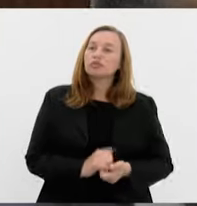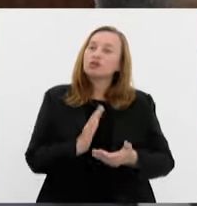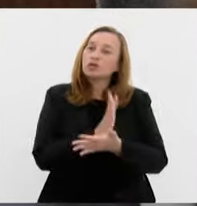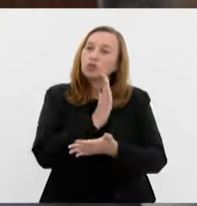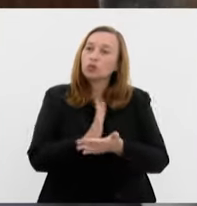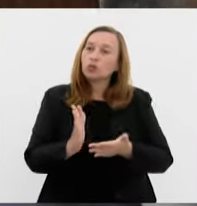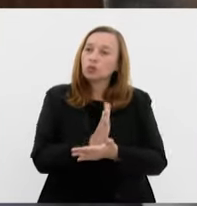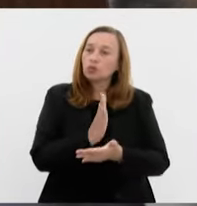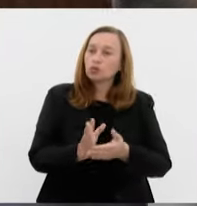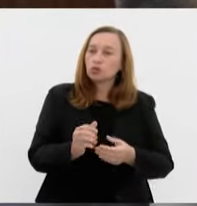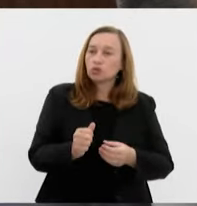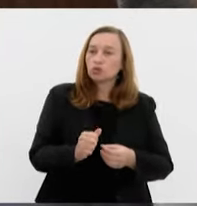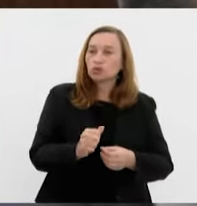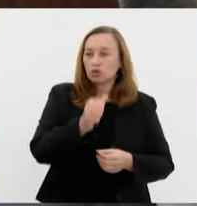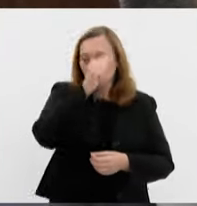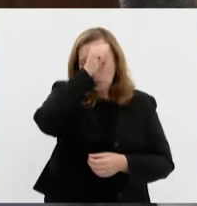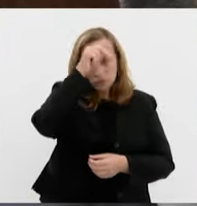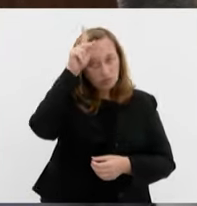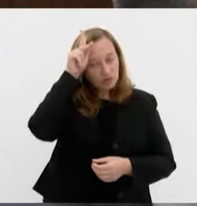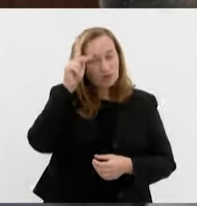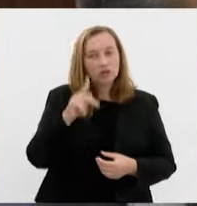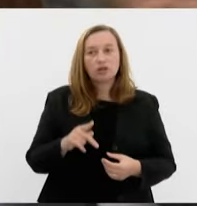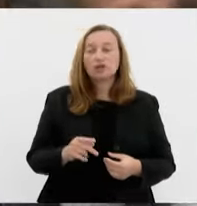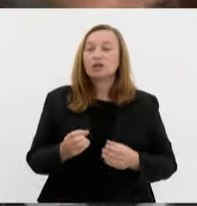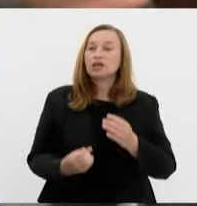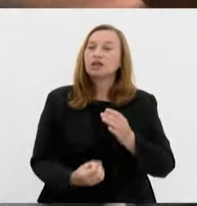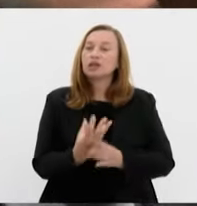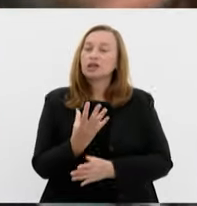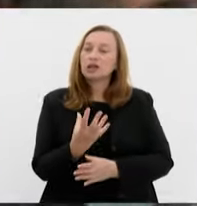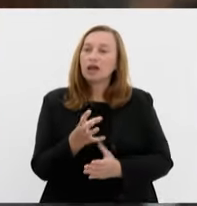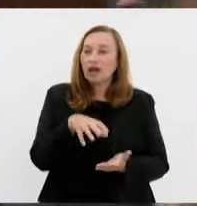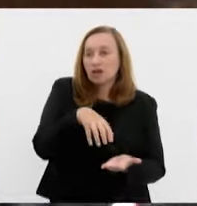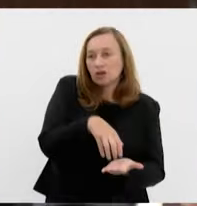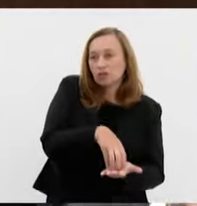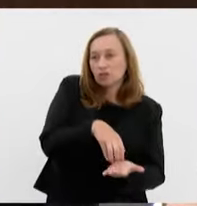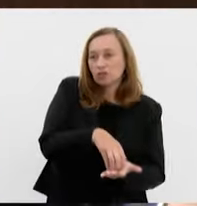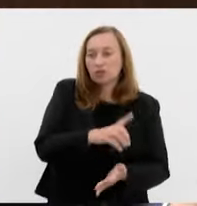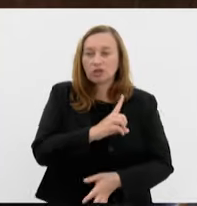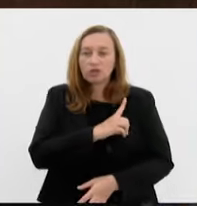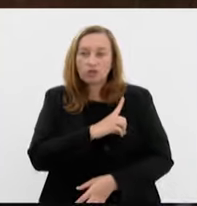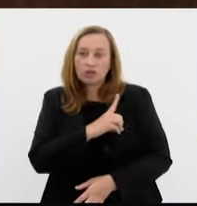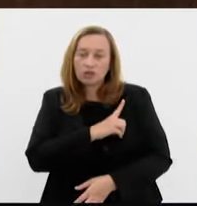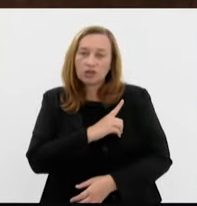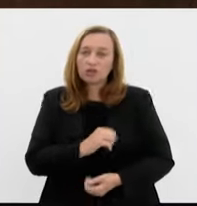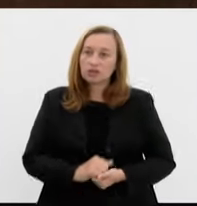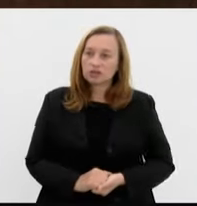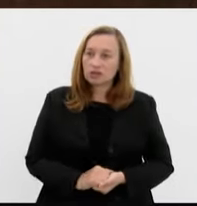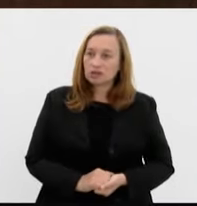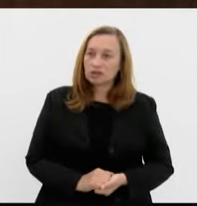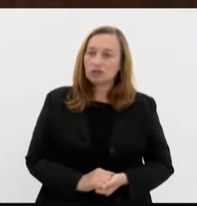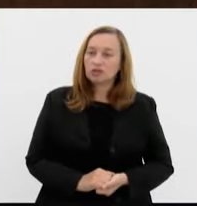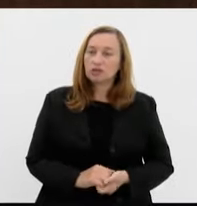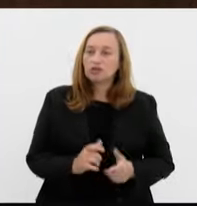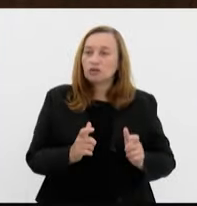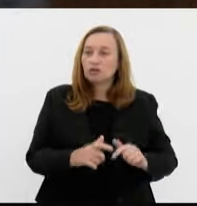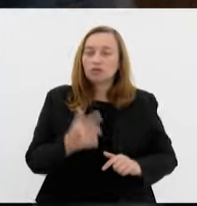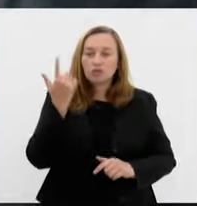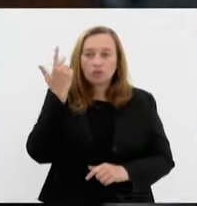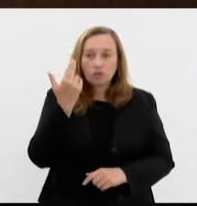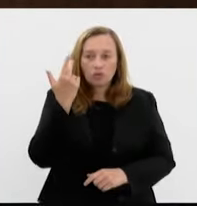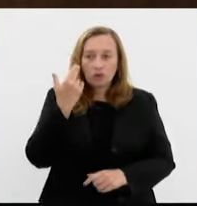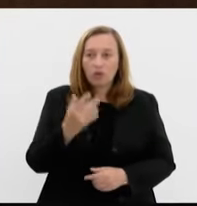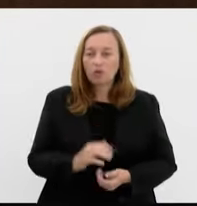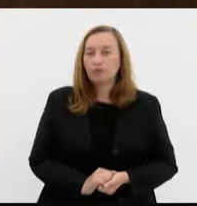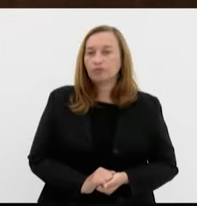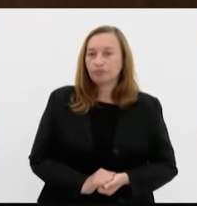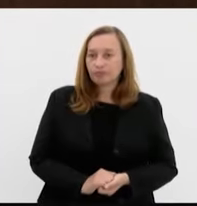municípios e também criar departamentos da decad em delegacias normais portanto é